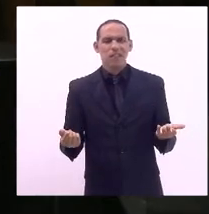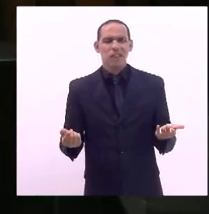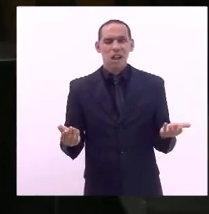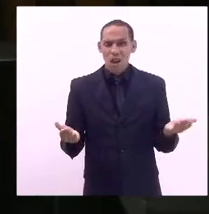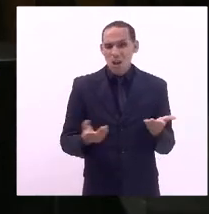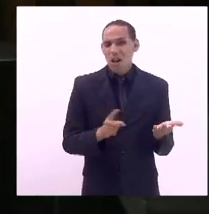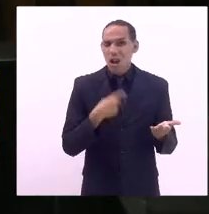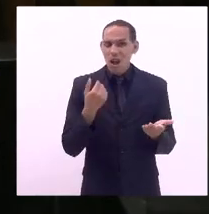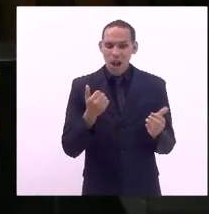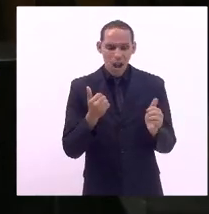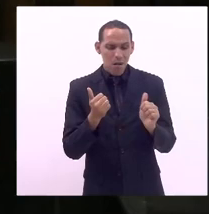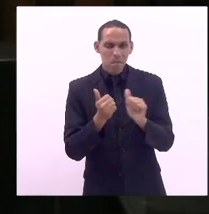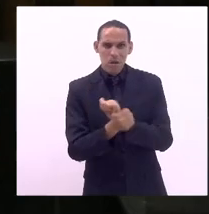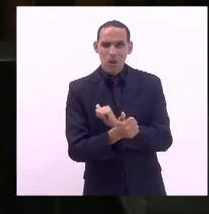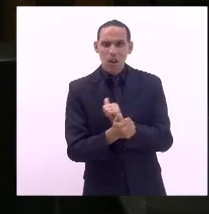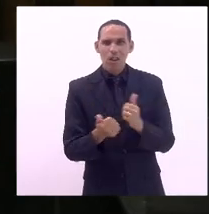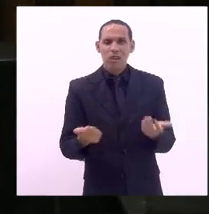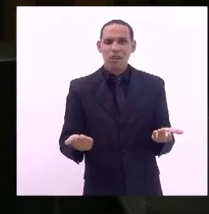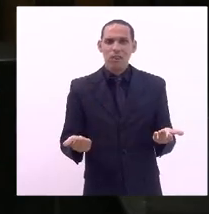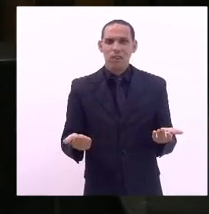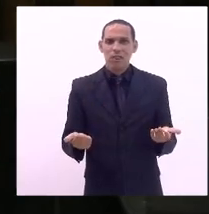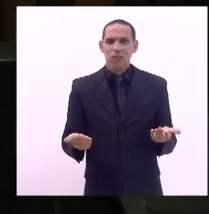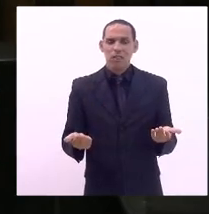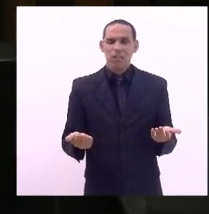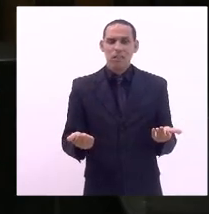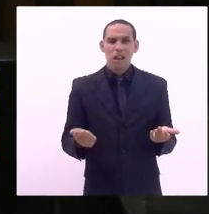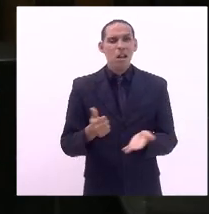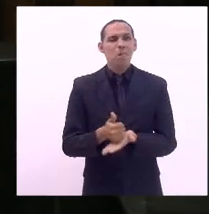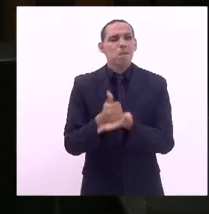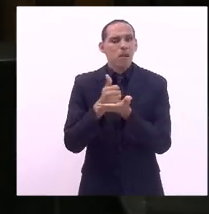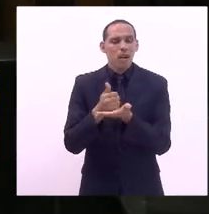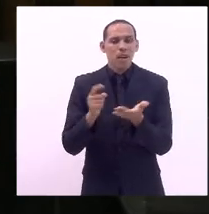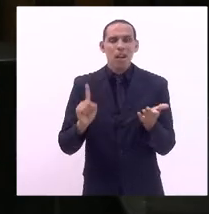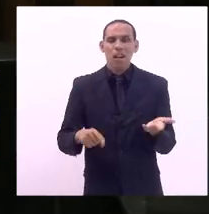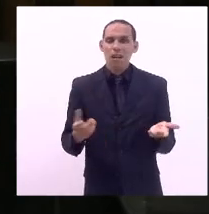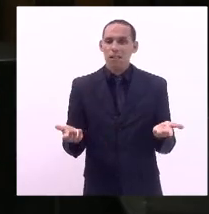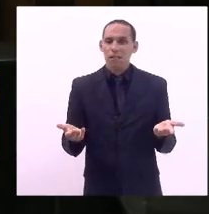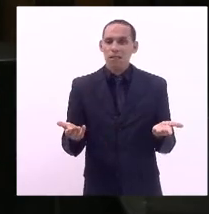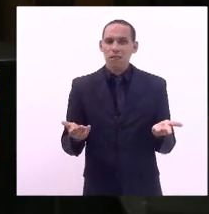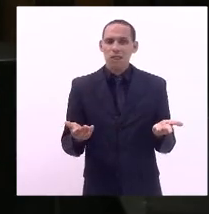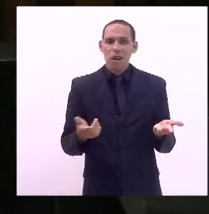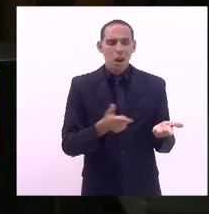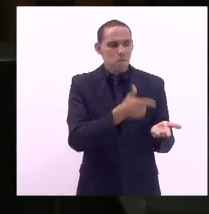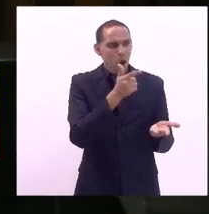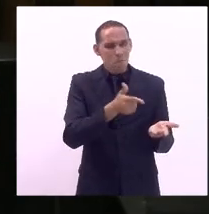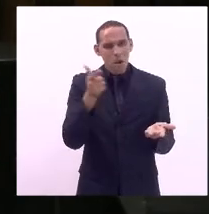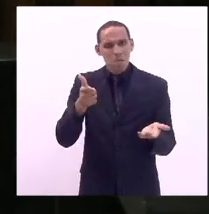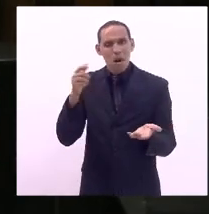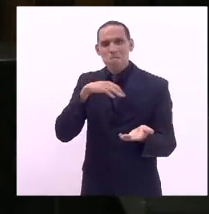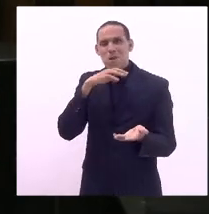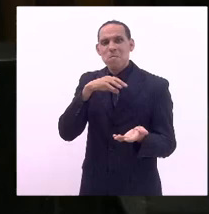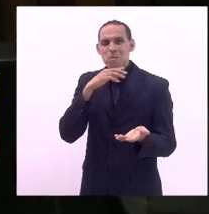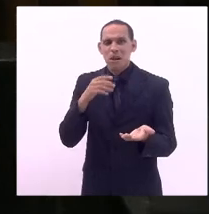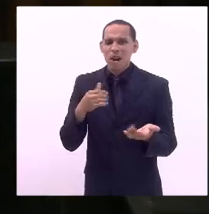uma prática esportiva que se baseie na morte de animais por